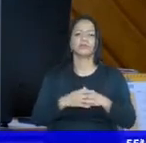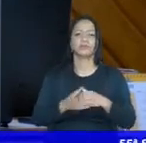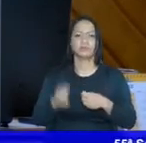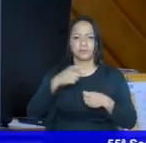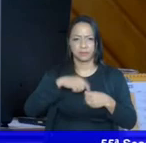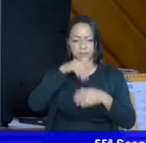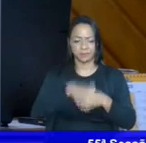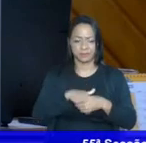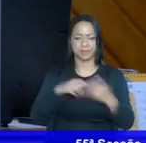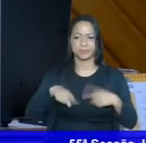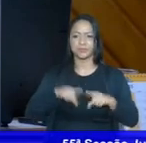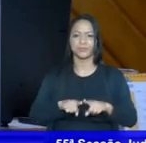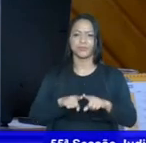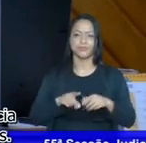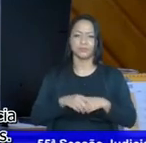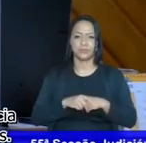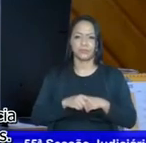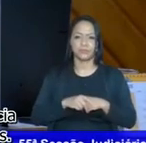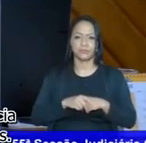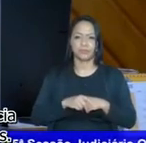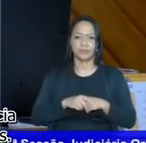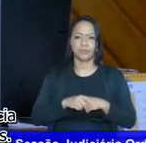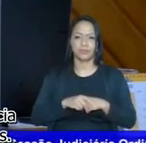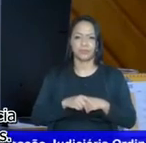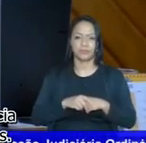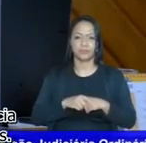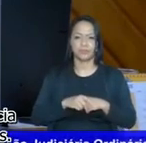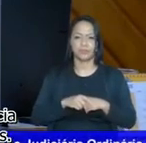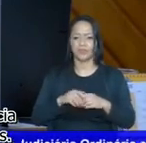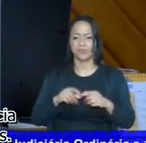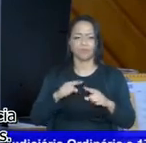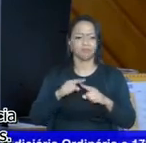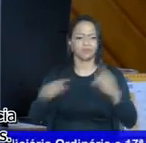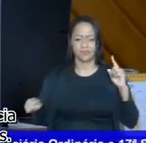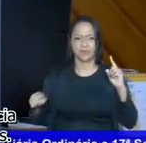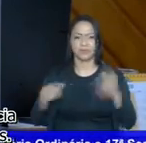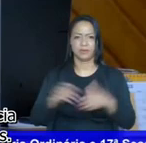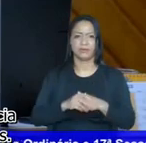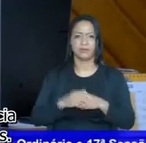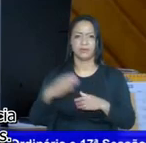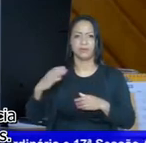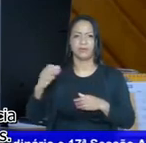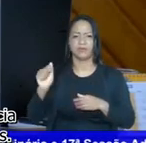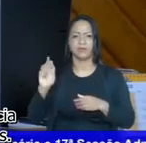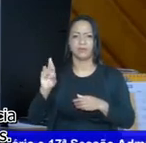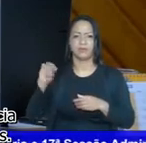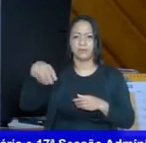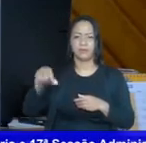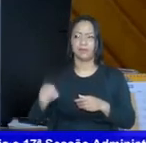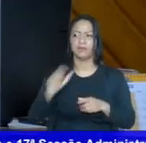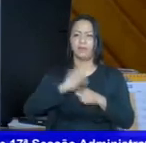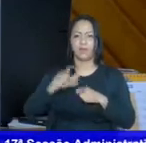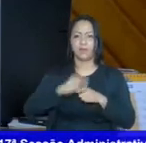voltando ao voto, então, os pontos que eu faço divergência de Vossa Excelência, doutor Carmo, é em relação à locação de